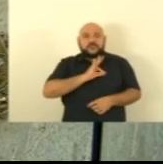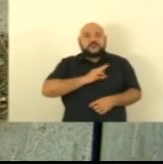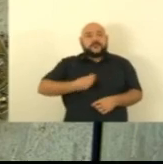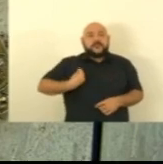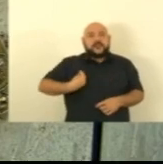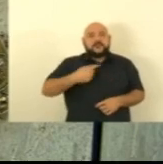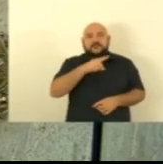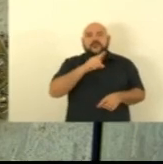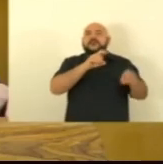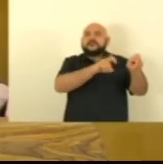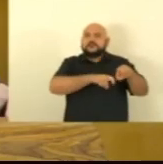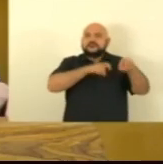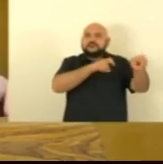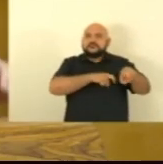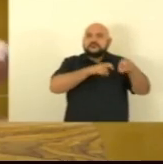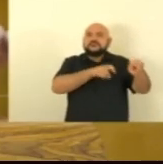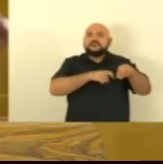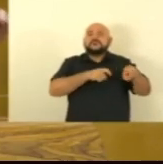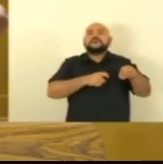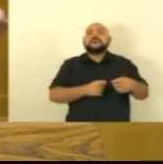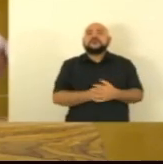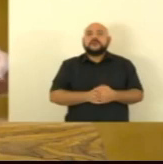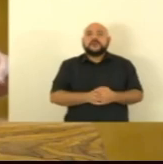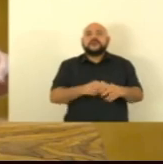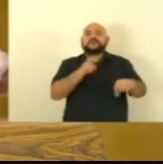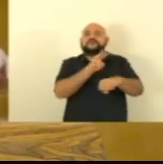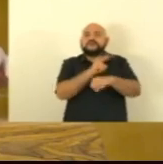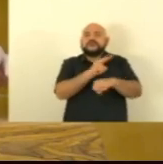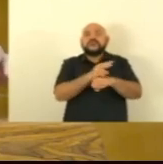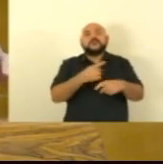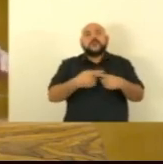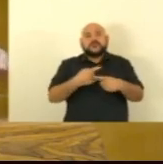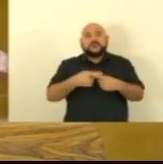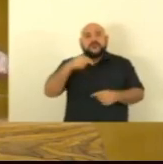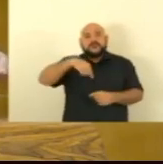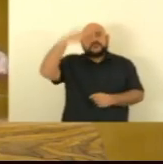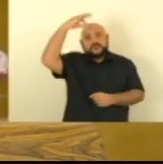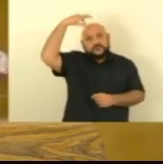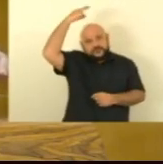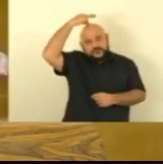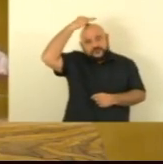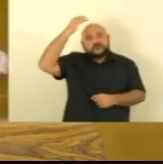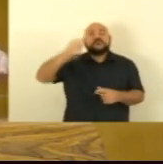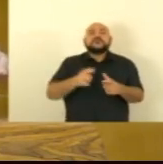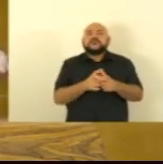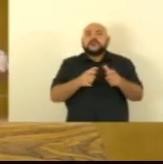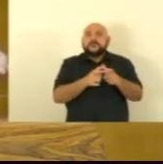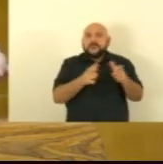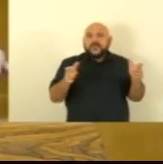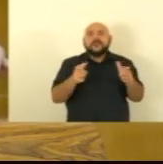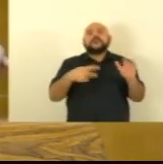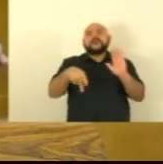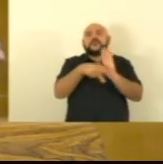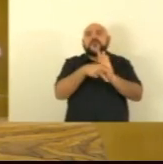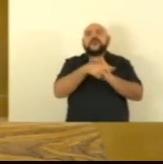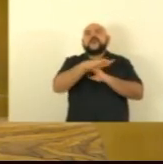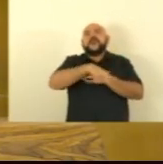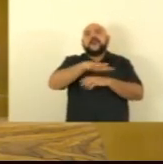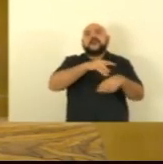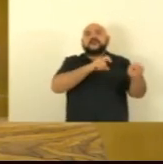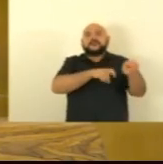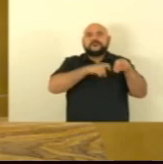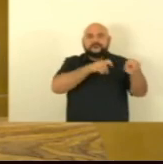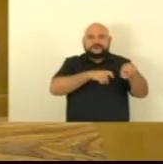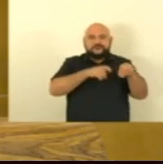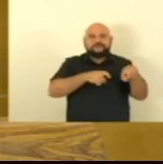O estado é um estado eminentemente agrícola, com a maioria dos produtores, são